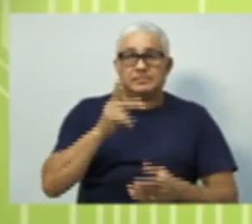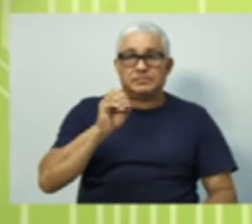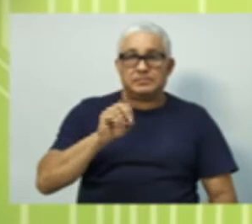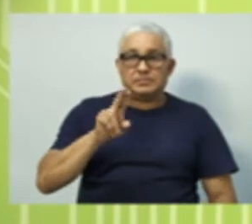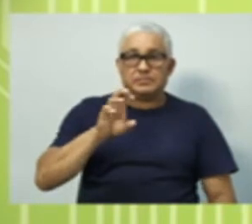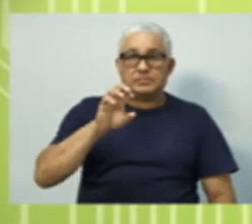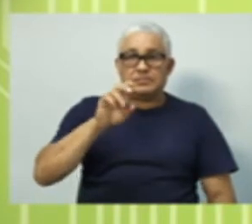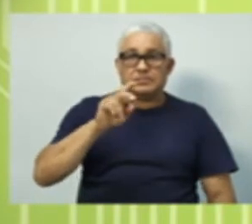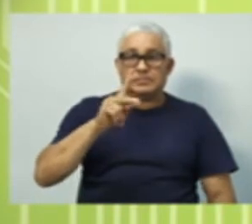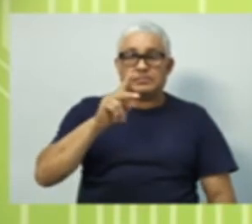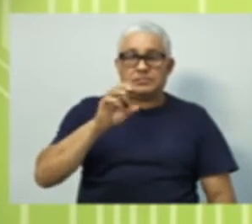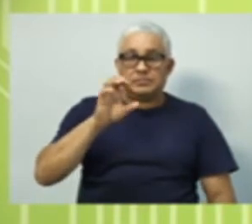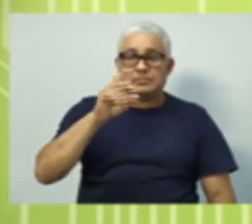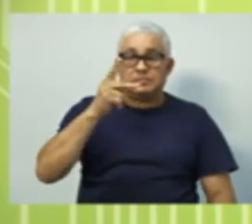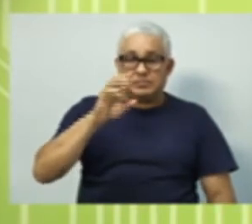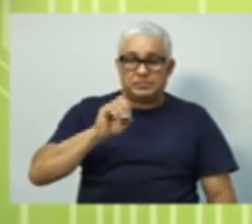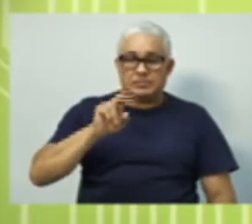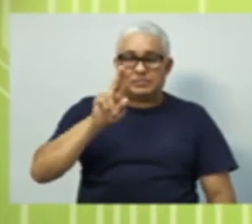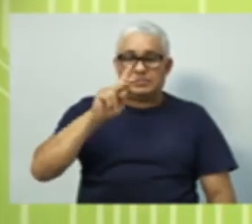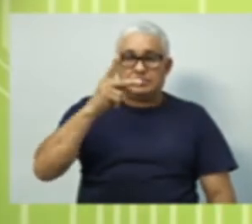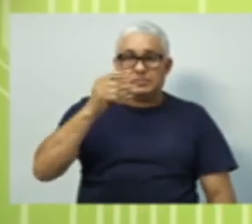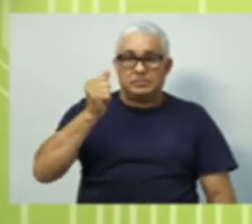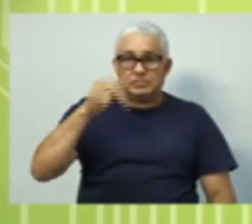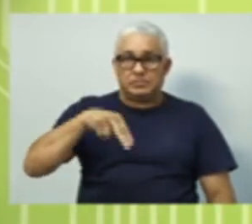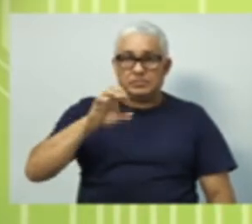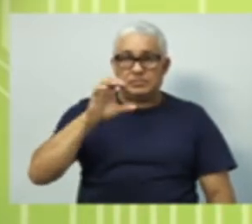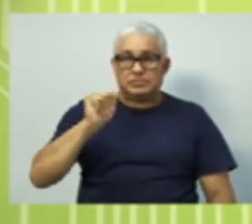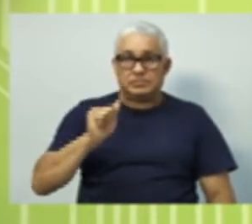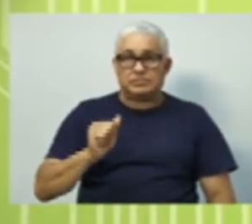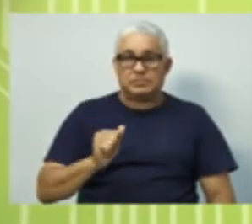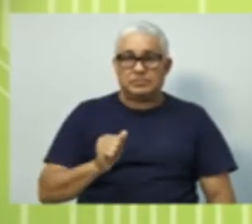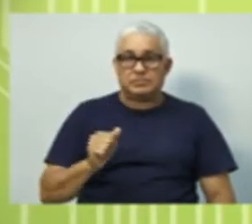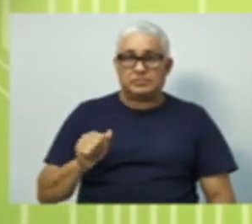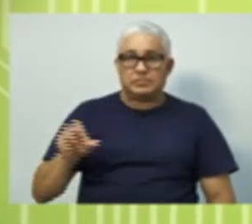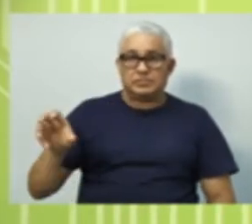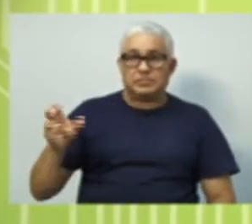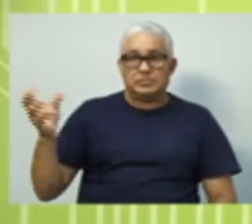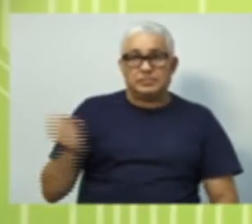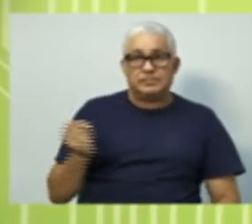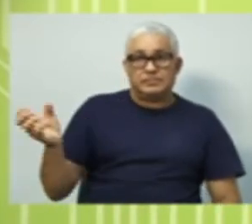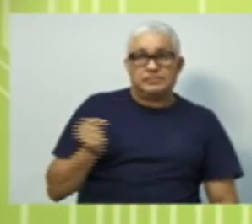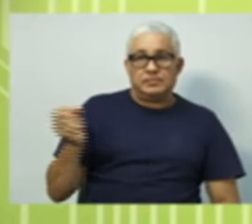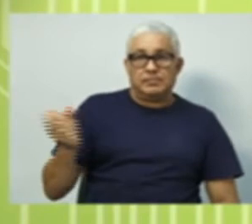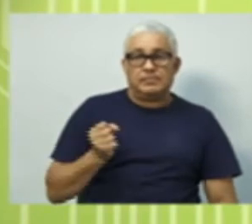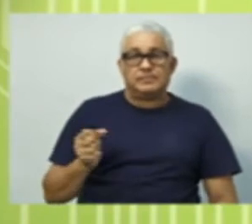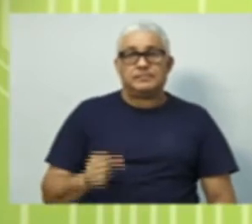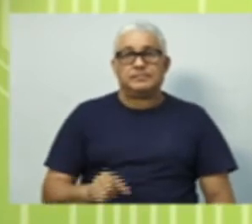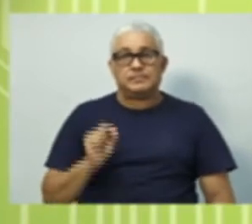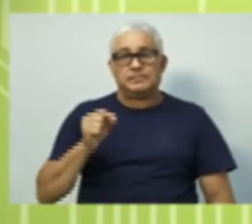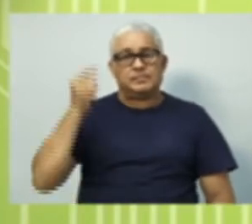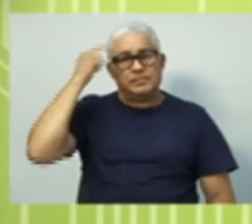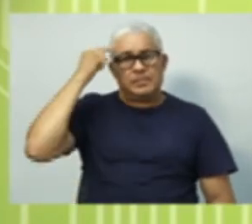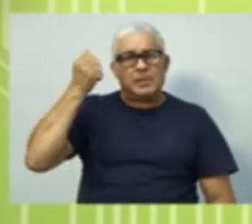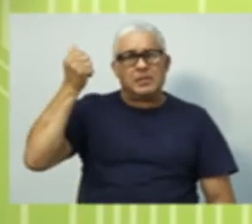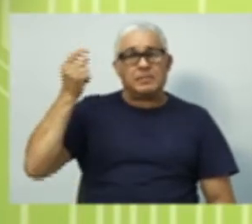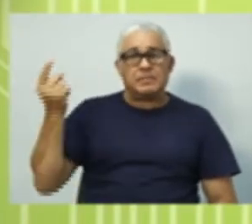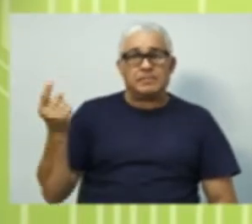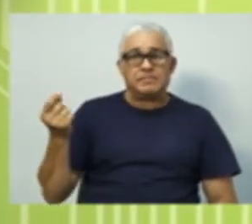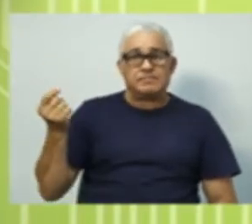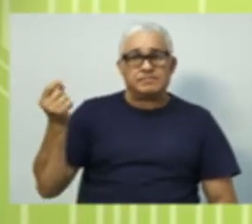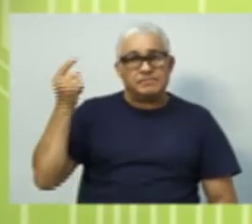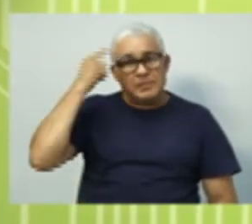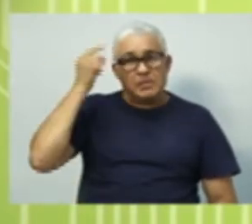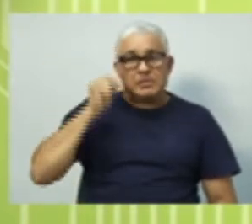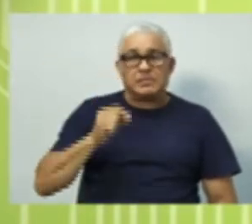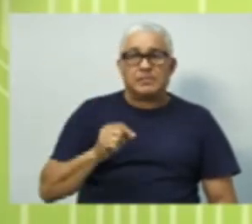ser realista, né? Ou seja, e como o professor Celso falou também, ele tem que ser